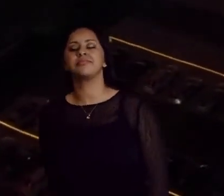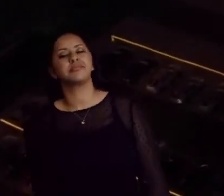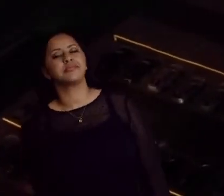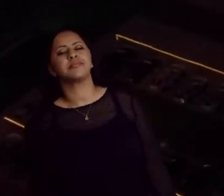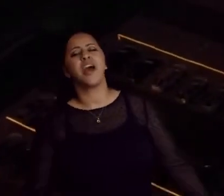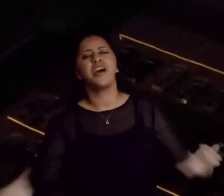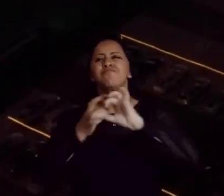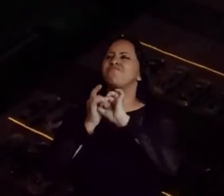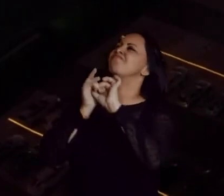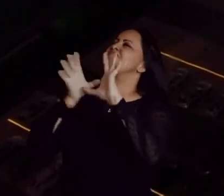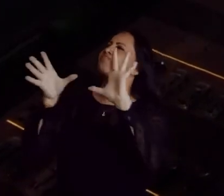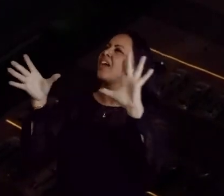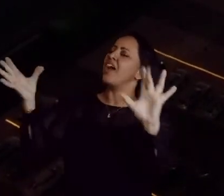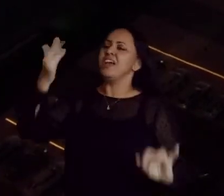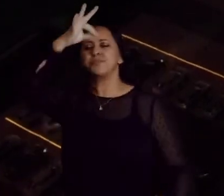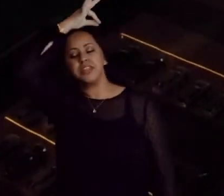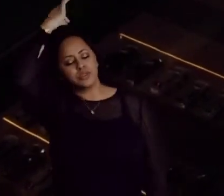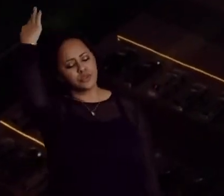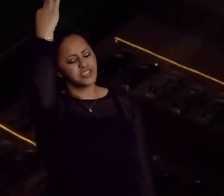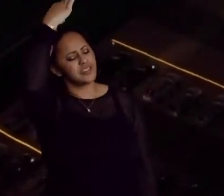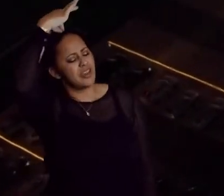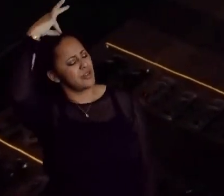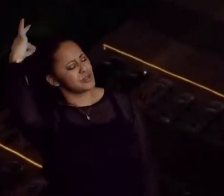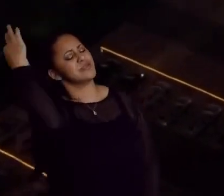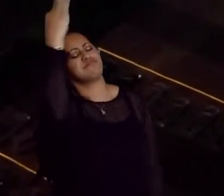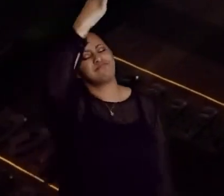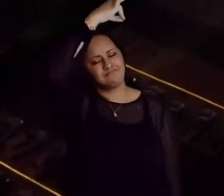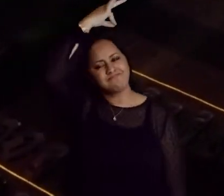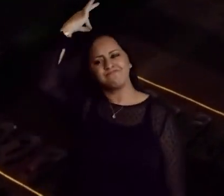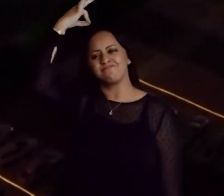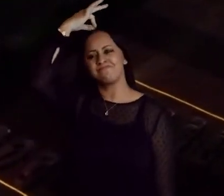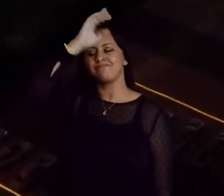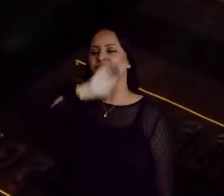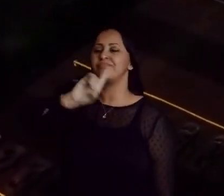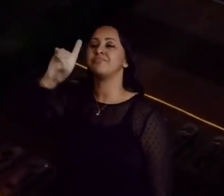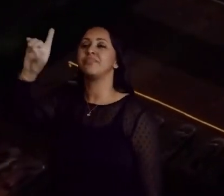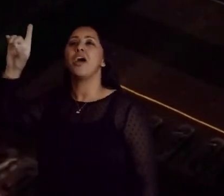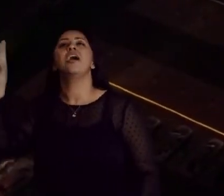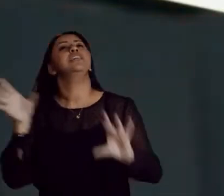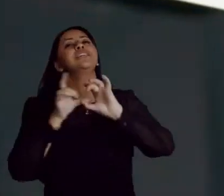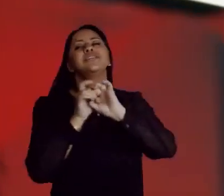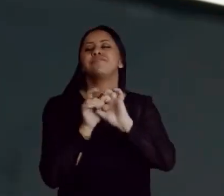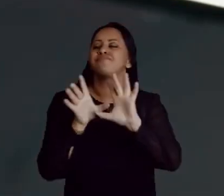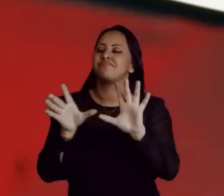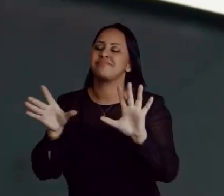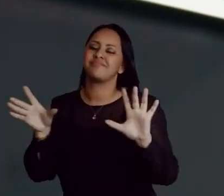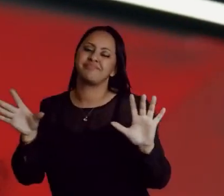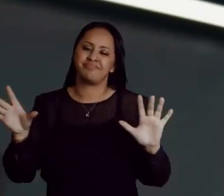Tens liberdade aqui, Espírito de Deus, Espírito de Deus.